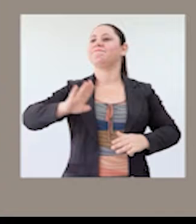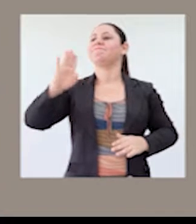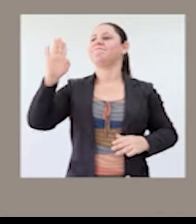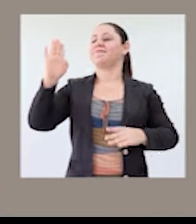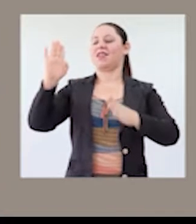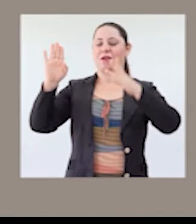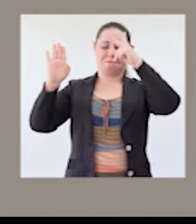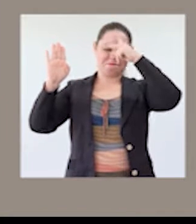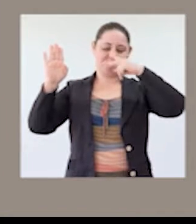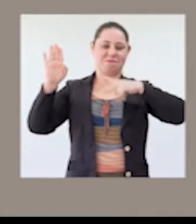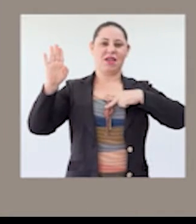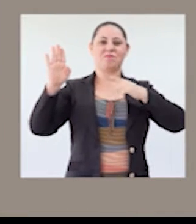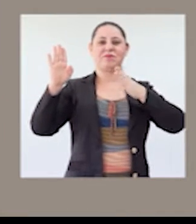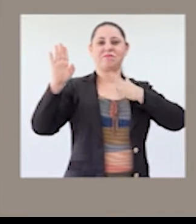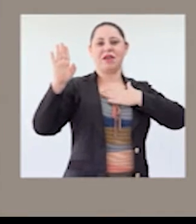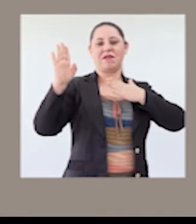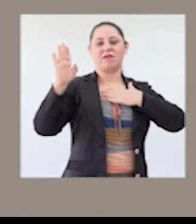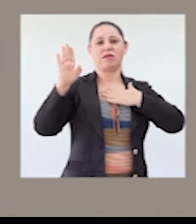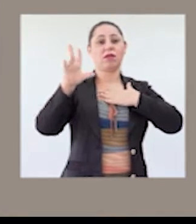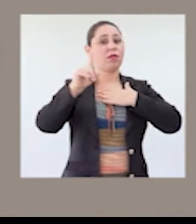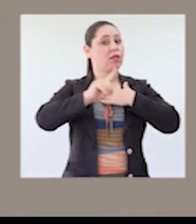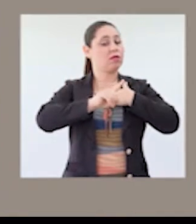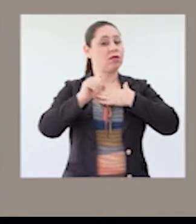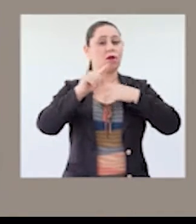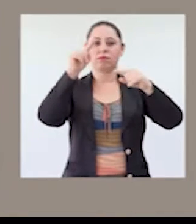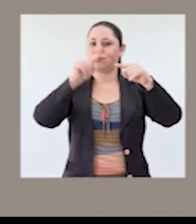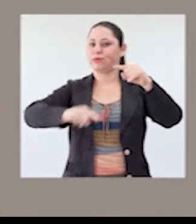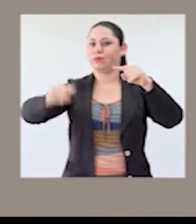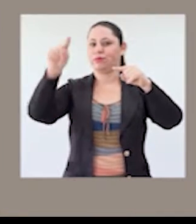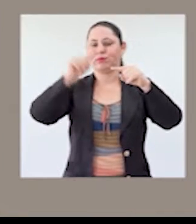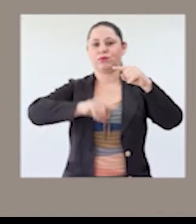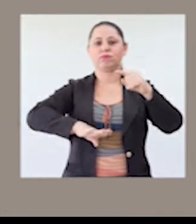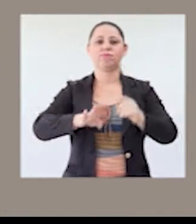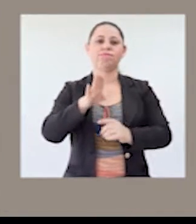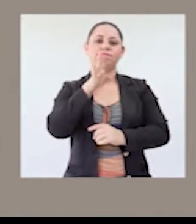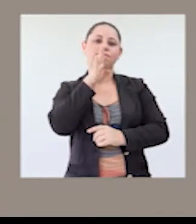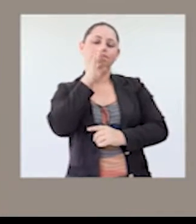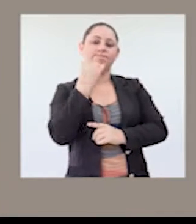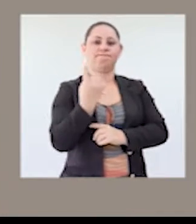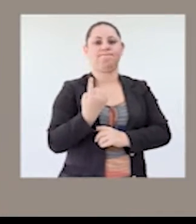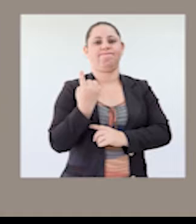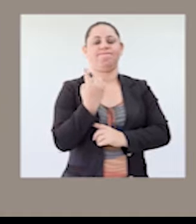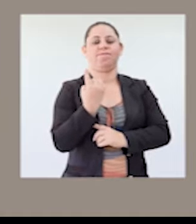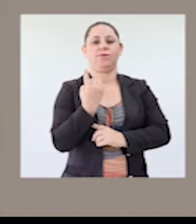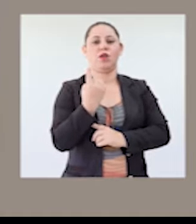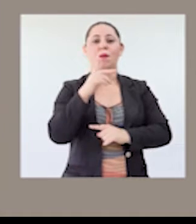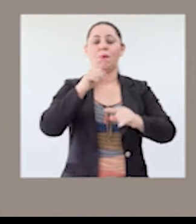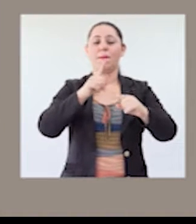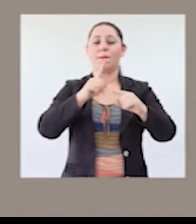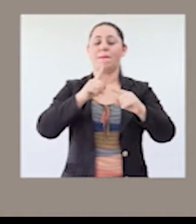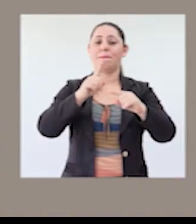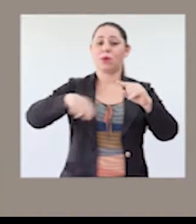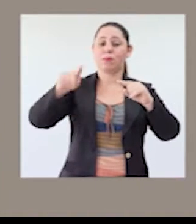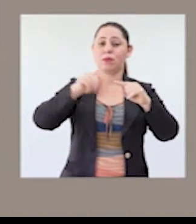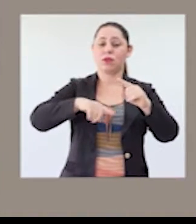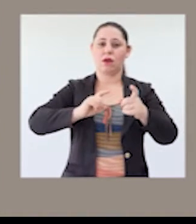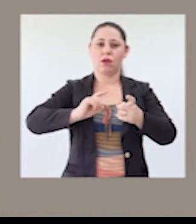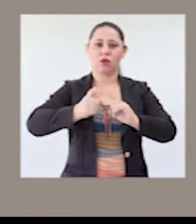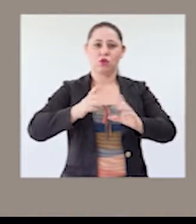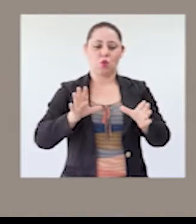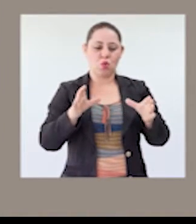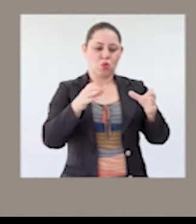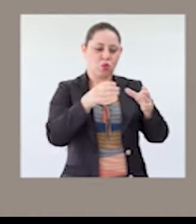de sua preferência. Tá? E isso aí tem que ser feito de forma individual também. É proibida a reunião de